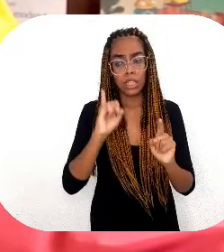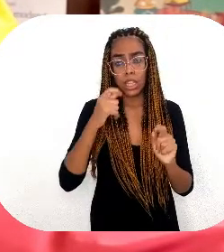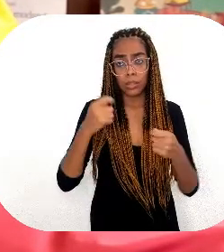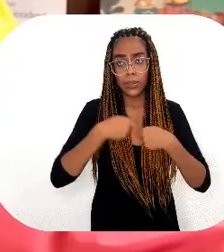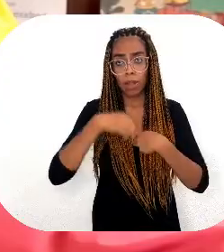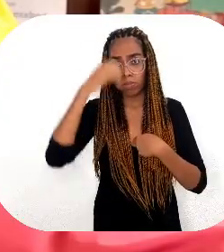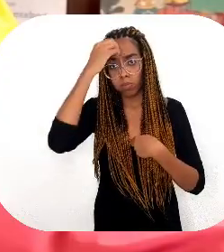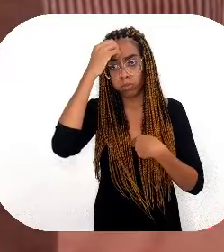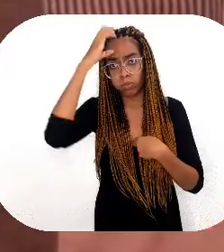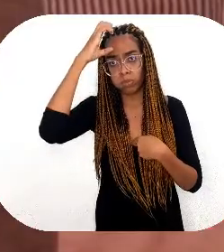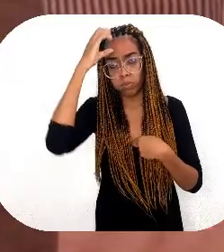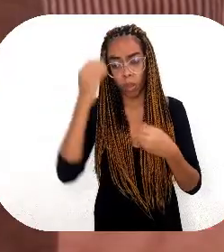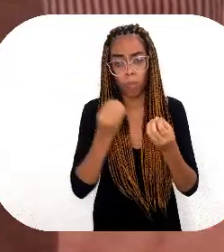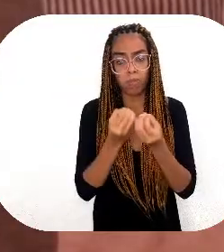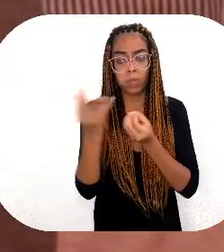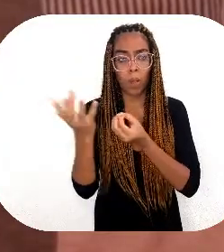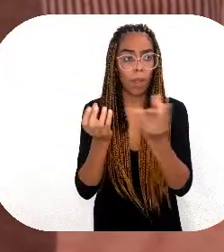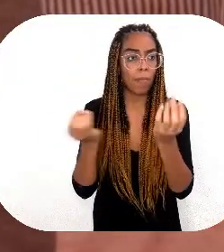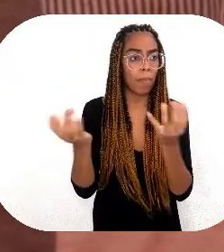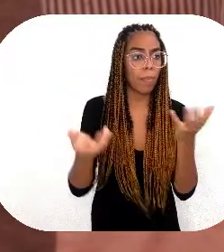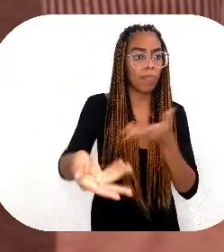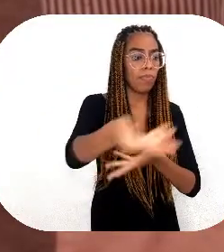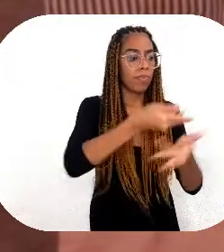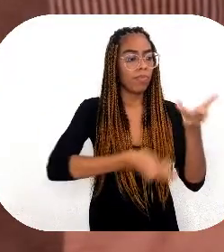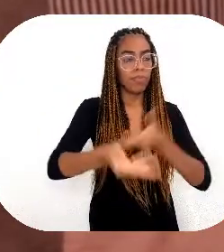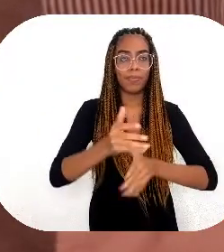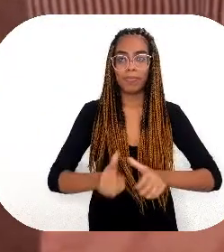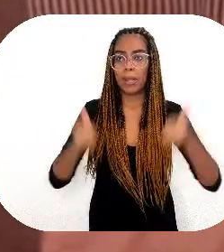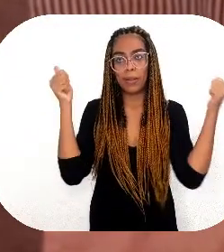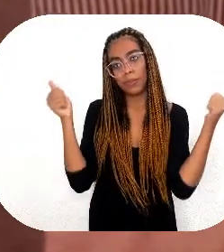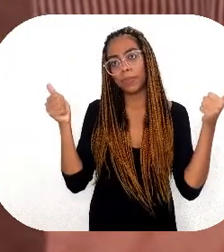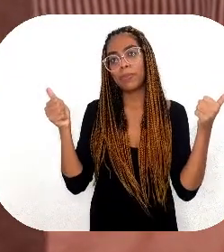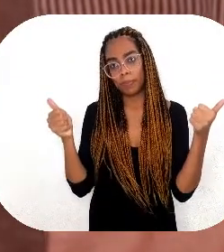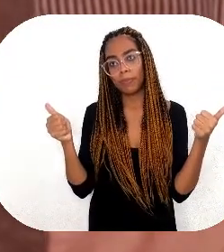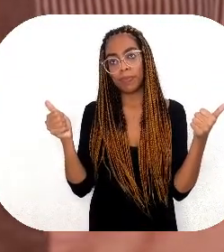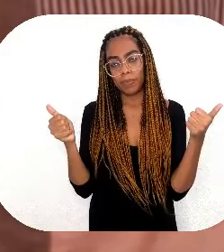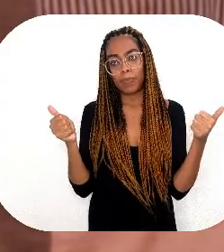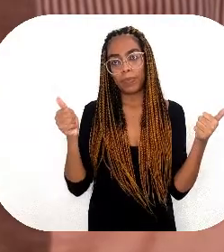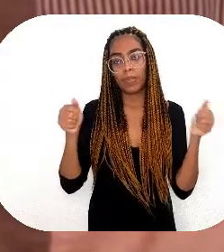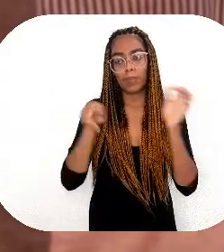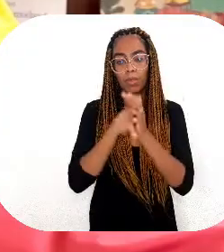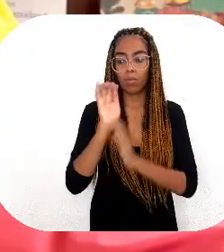que sabedoria multiplicada é sabedoria compartilhada.